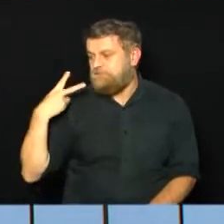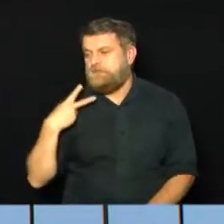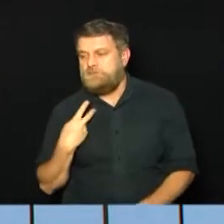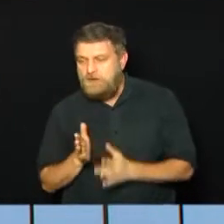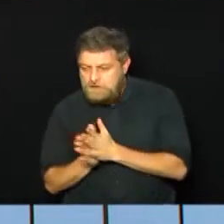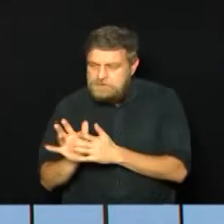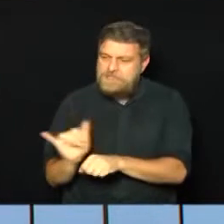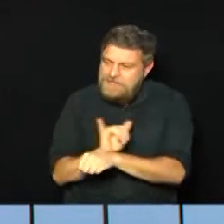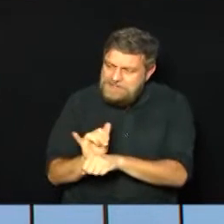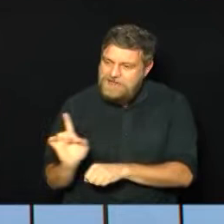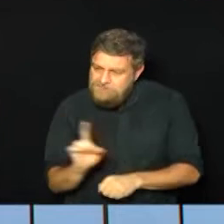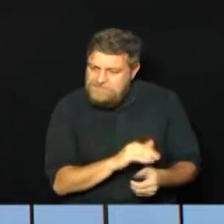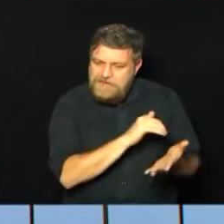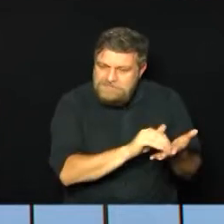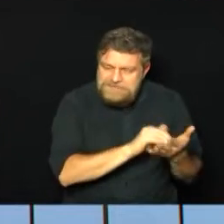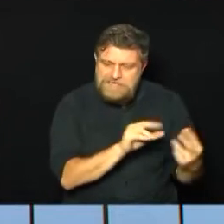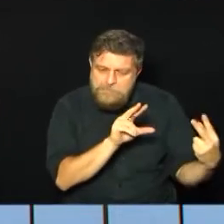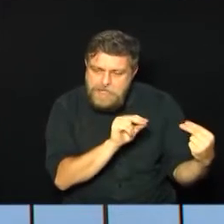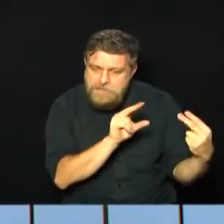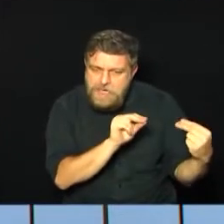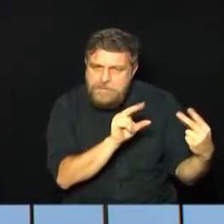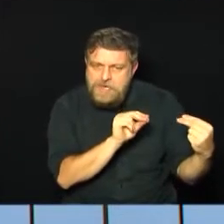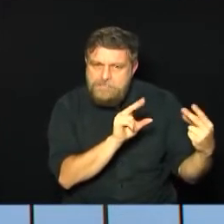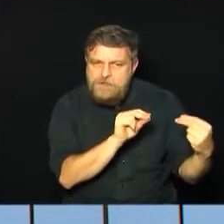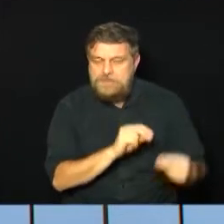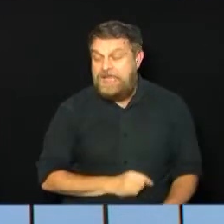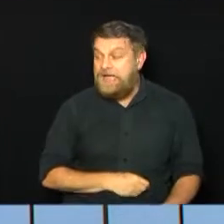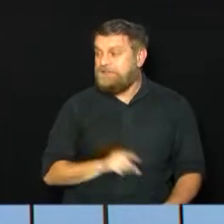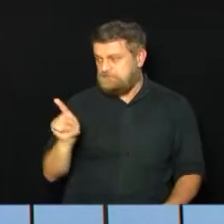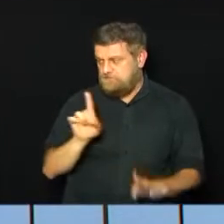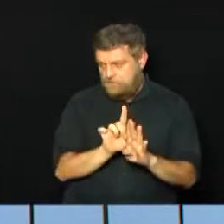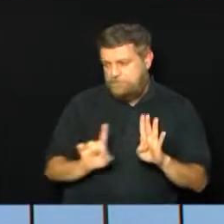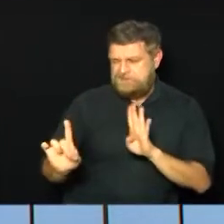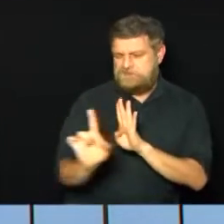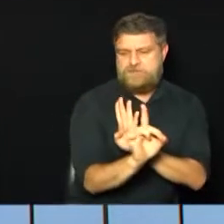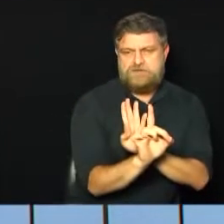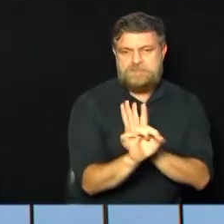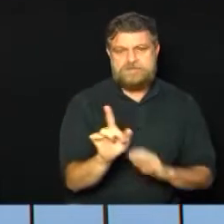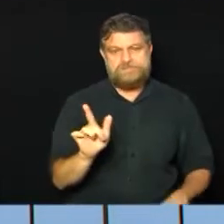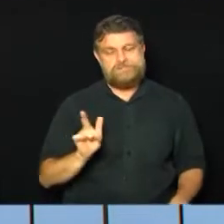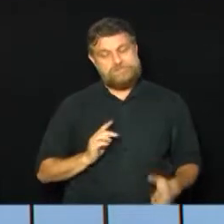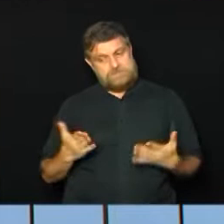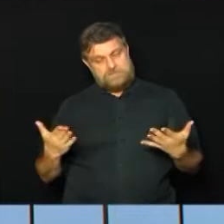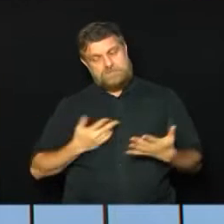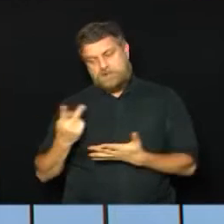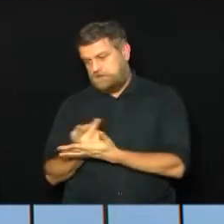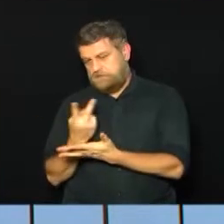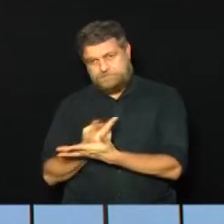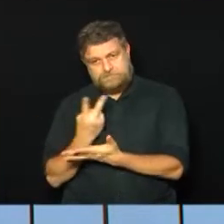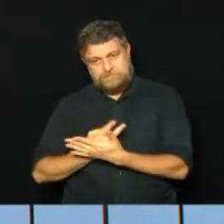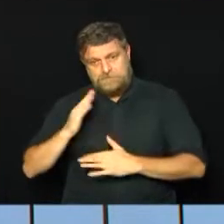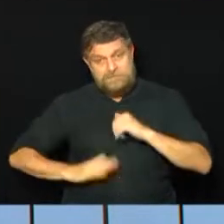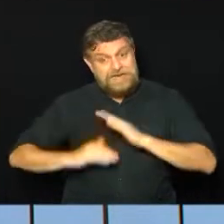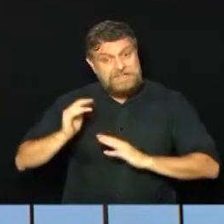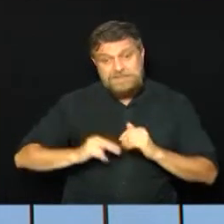Aí vai lá, conversa com o secretário, não sei o que, eu vou passar o seu projeto na frente e tal. Aí vem os favores, né? E isso é uma